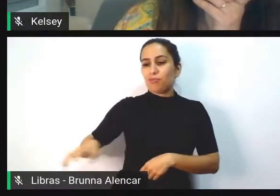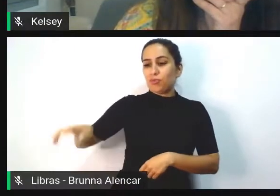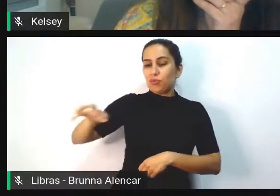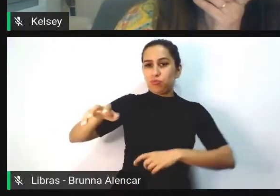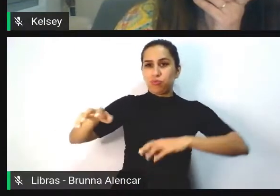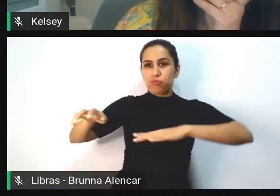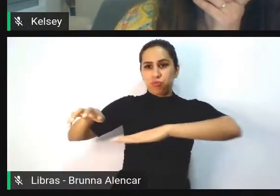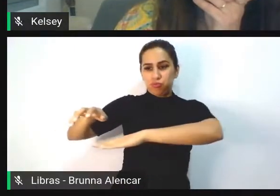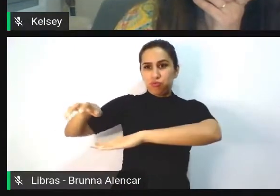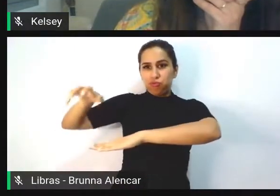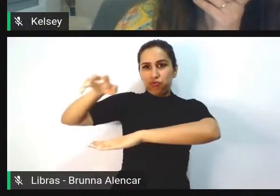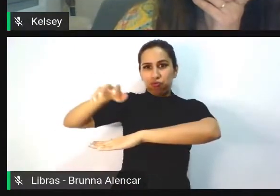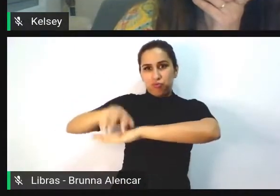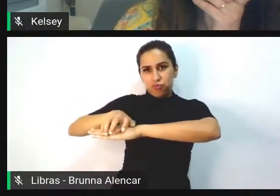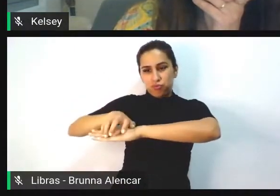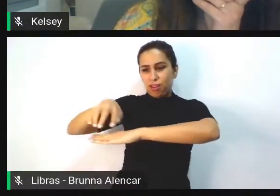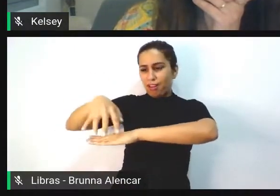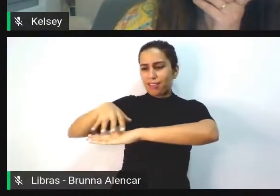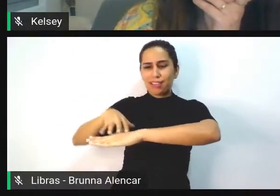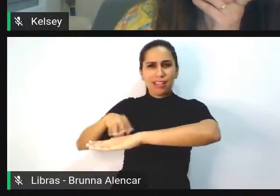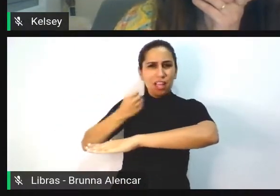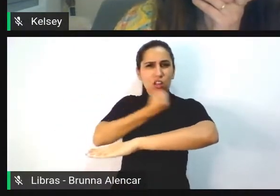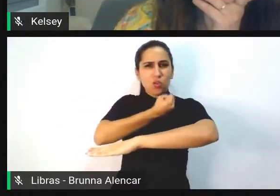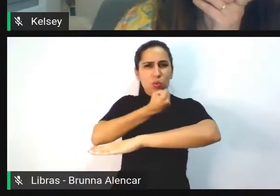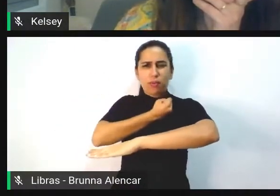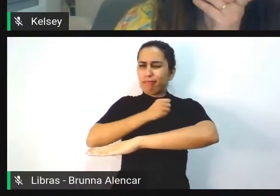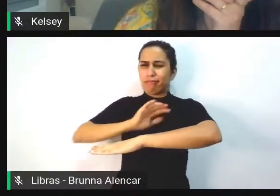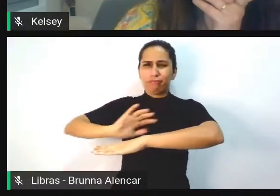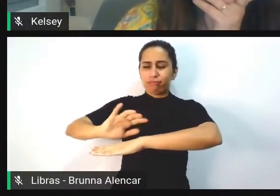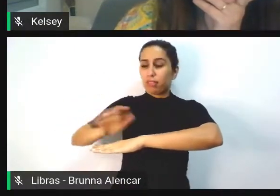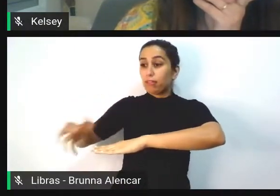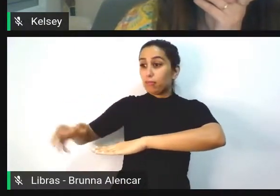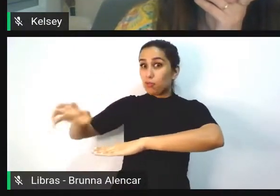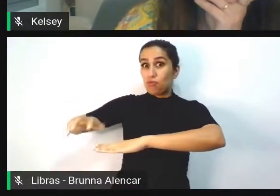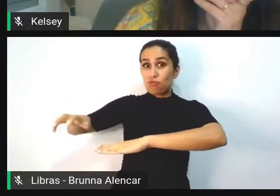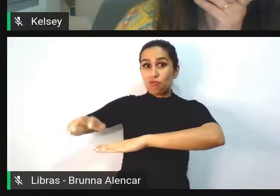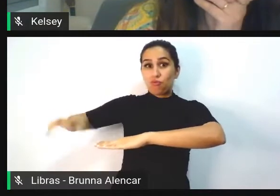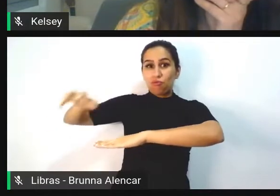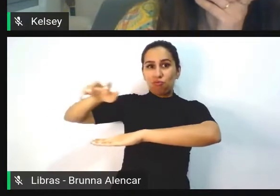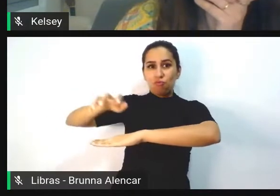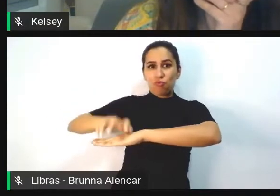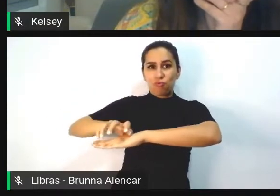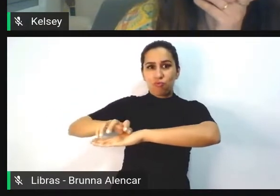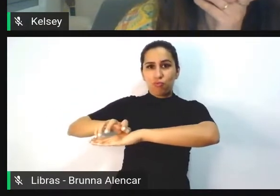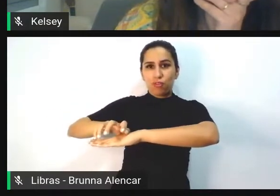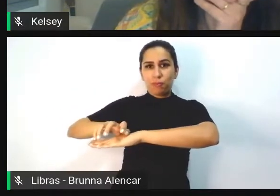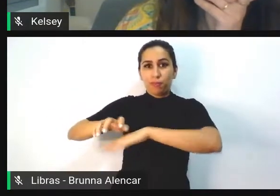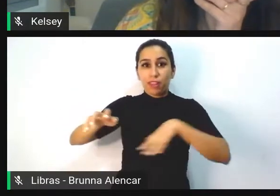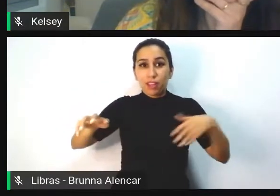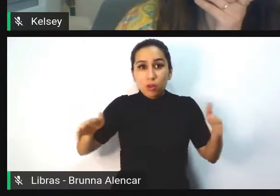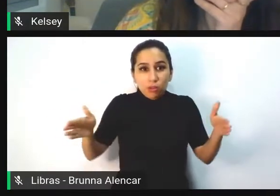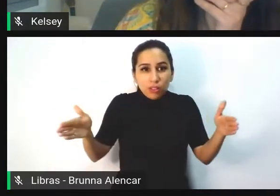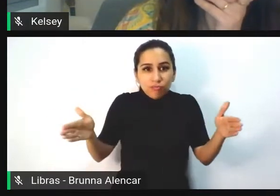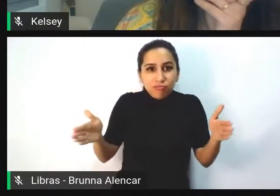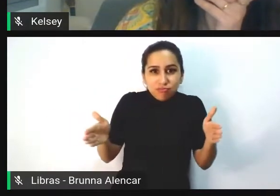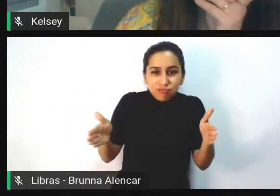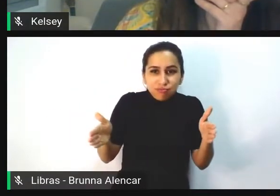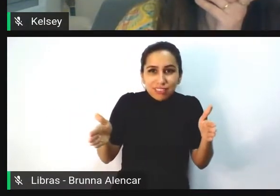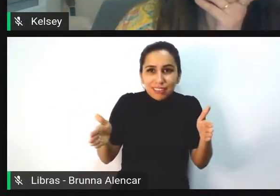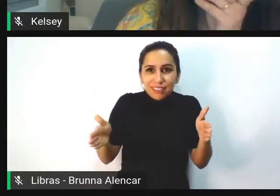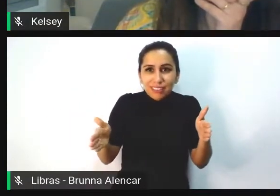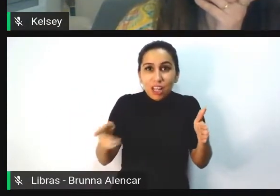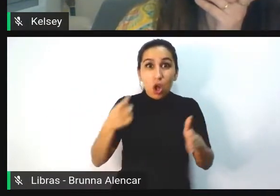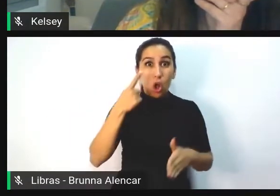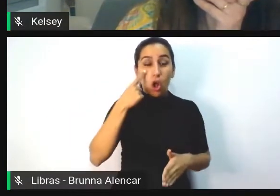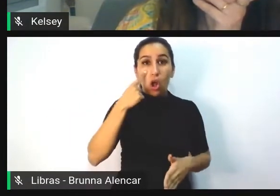o teclado numérico. E qual que é o benefício? Ao invés de eu ficar com o braço aqui, olha aqui o ângulo